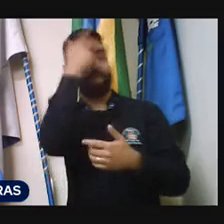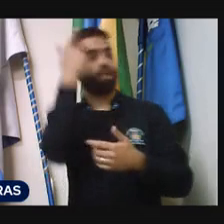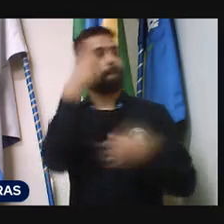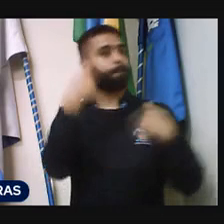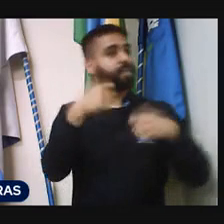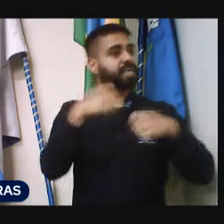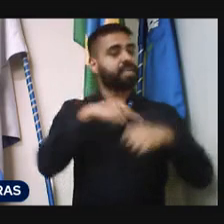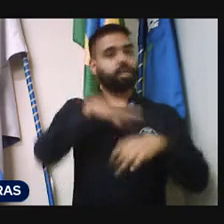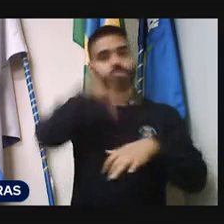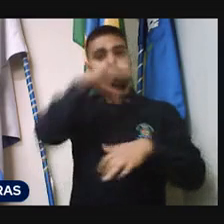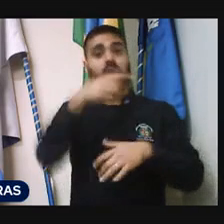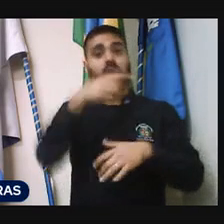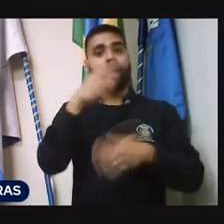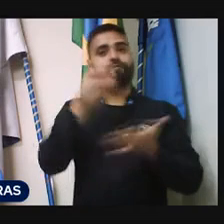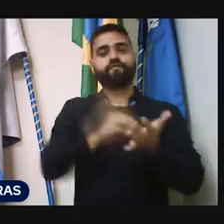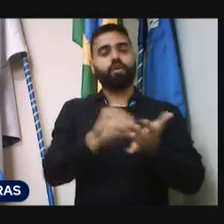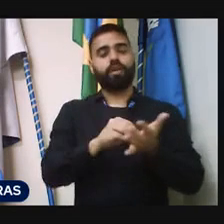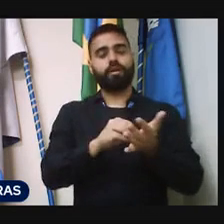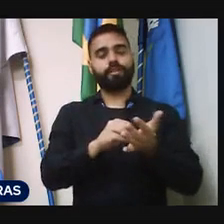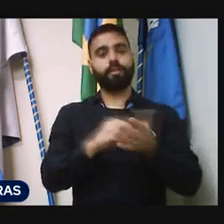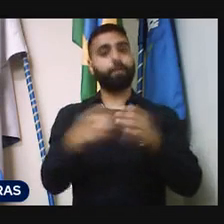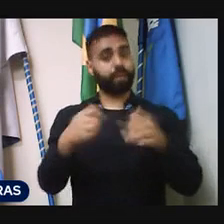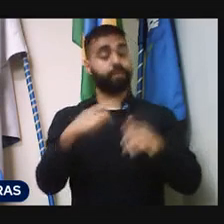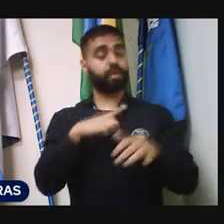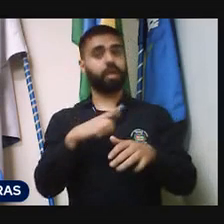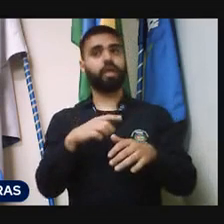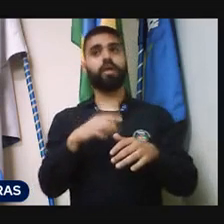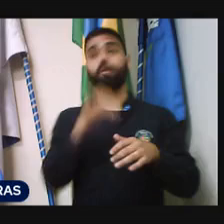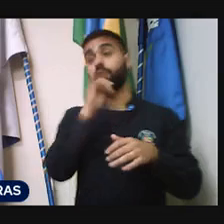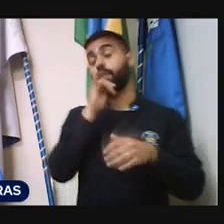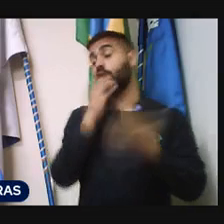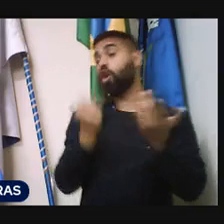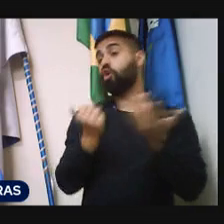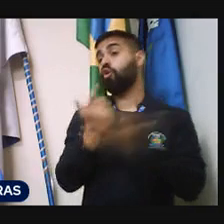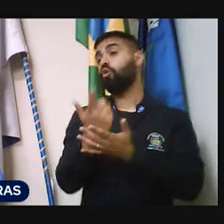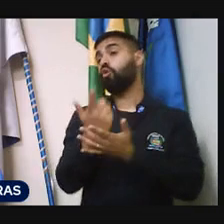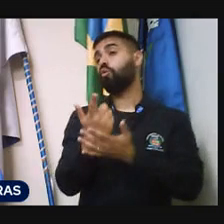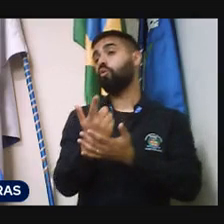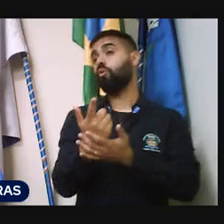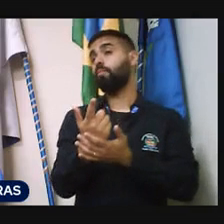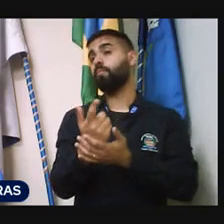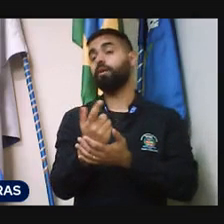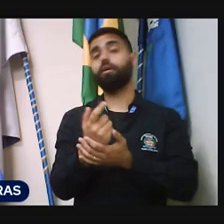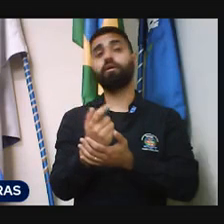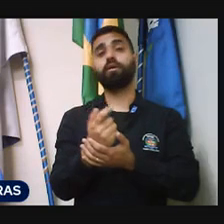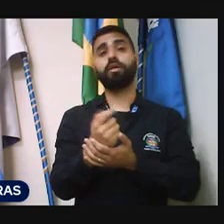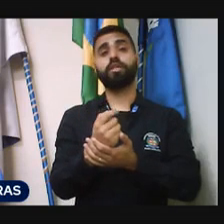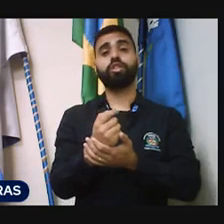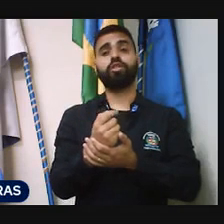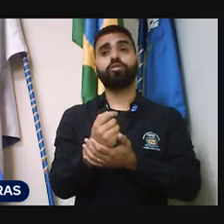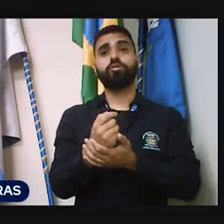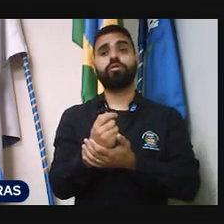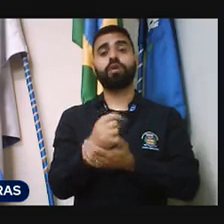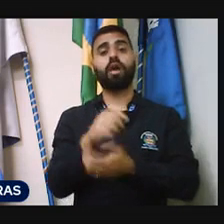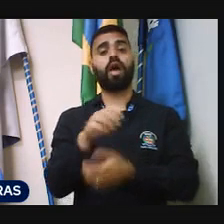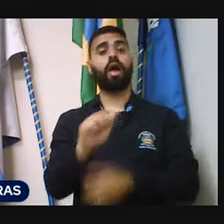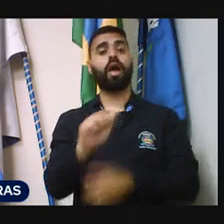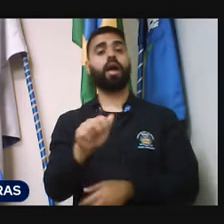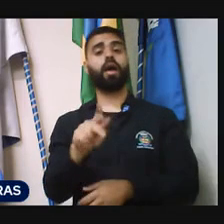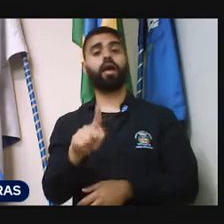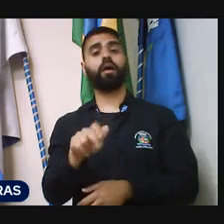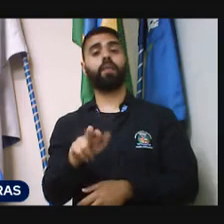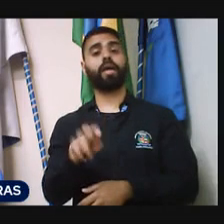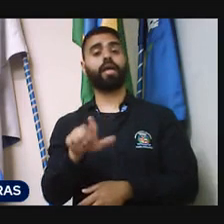em Conservatória por falta de oxigênio e alguns outros equipamentos né para adequação da UE né nós ficamos com os